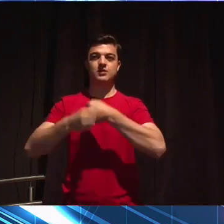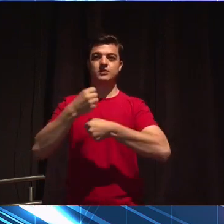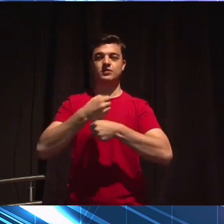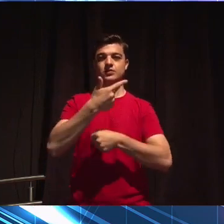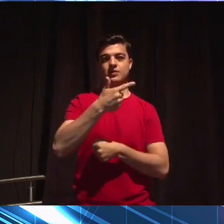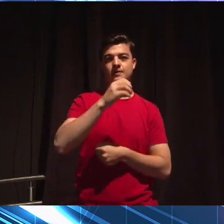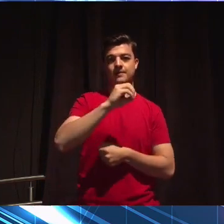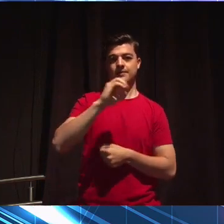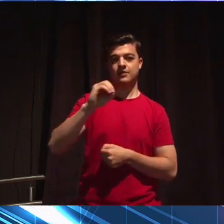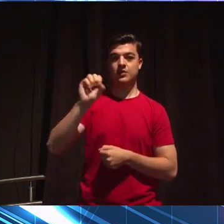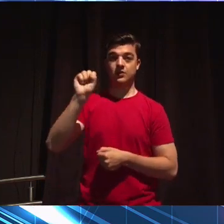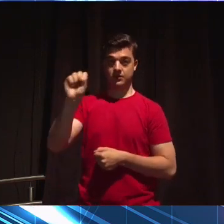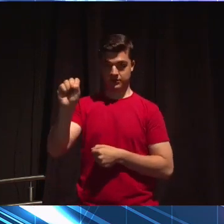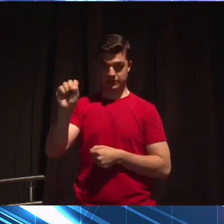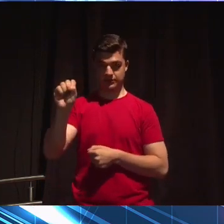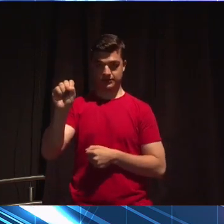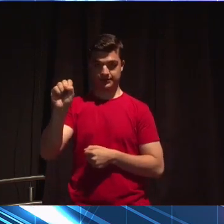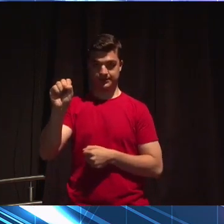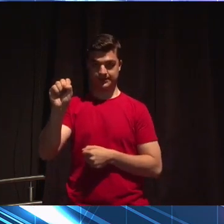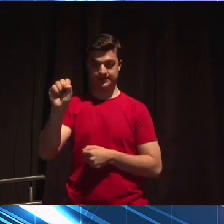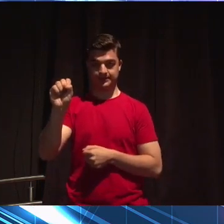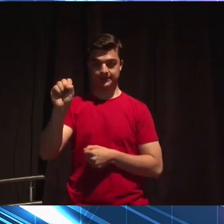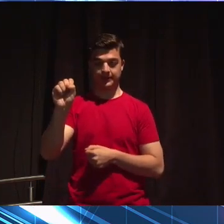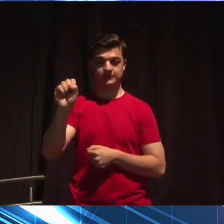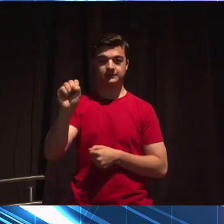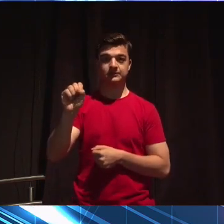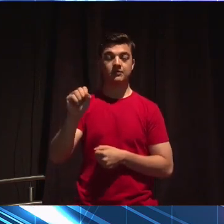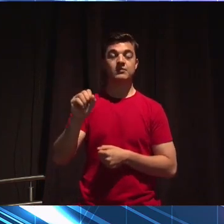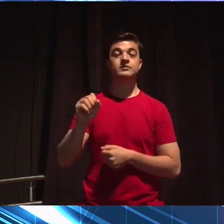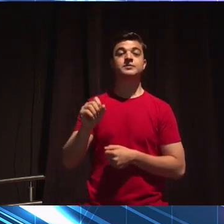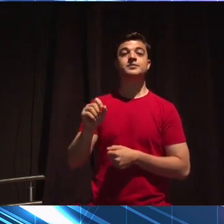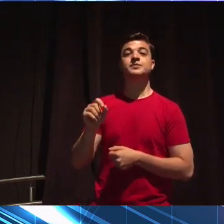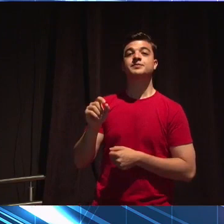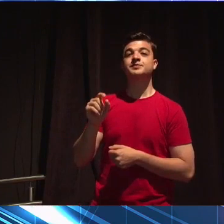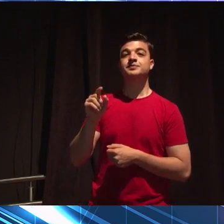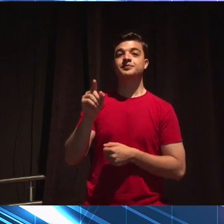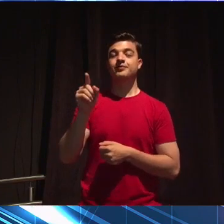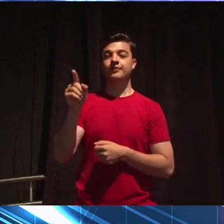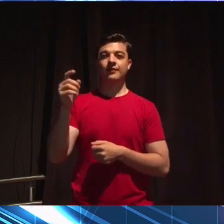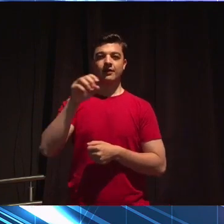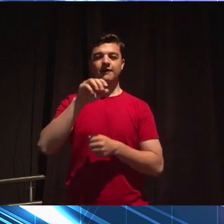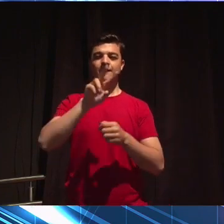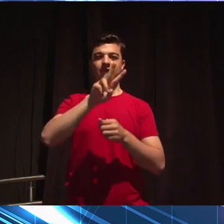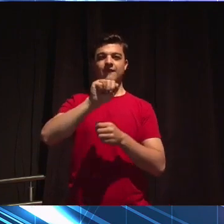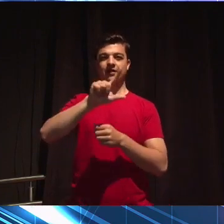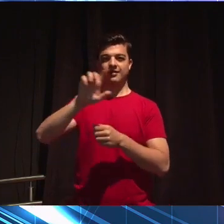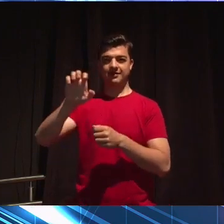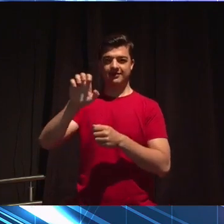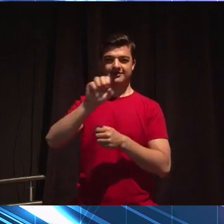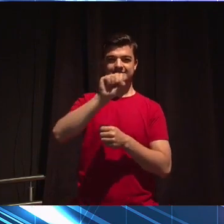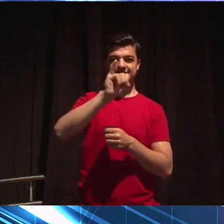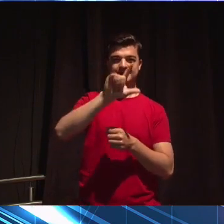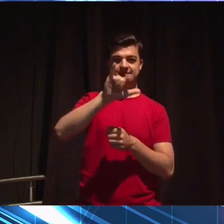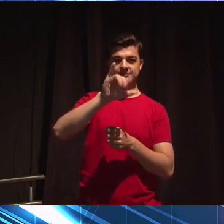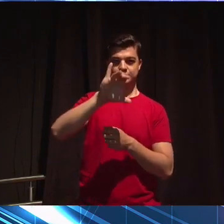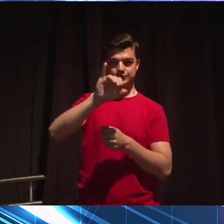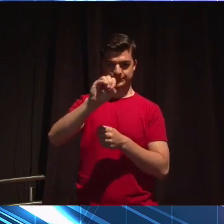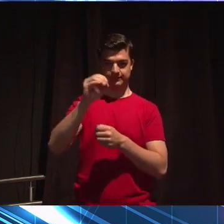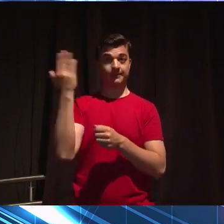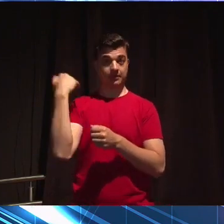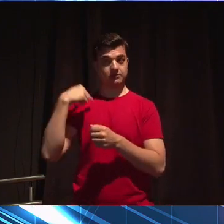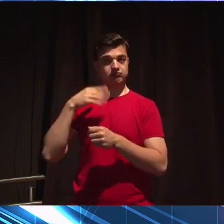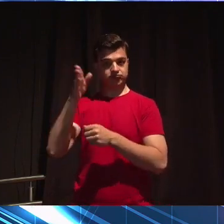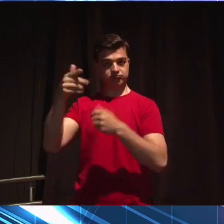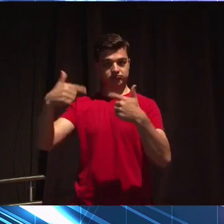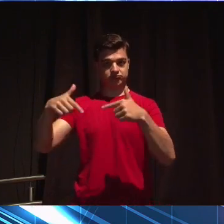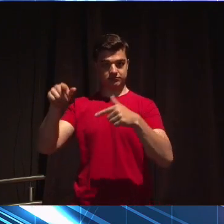tem a sua sede em Mountain View, que é o mesmo lugar onde está a Google. Né? Cara, era